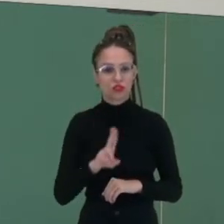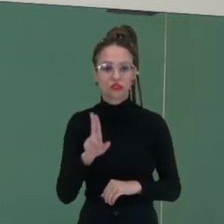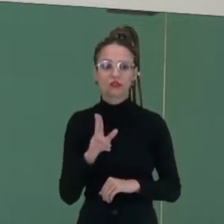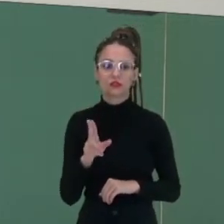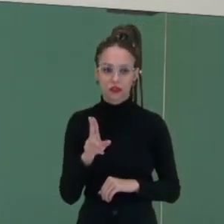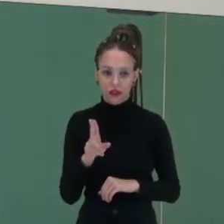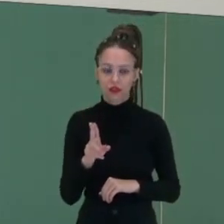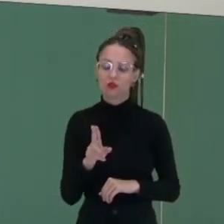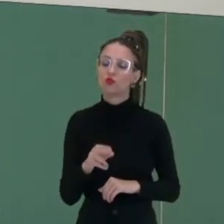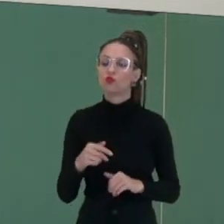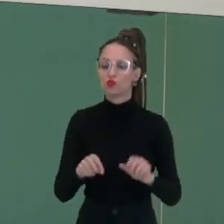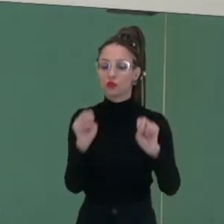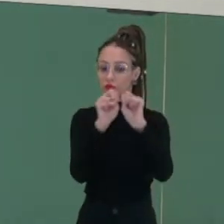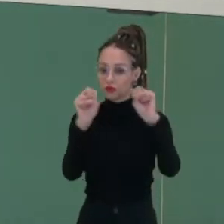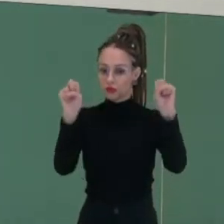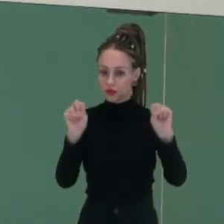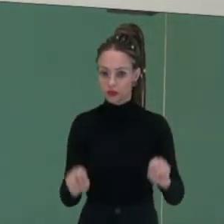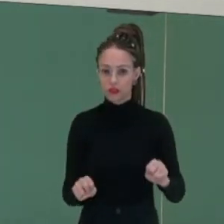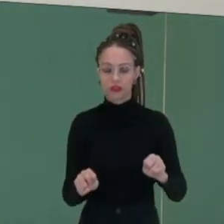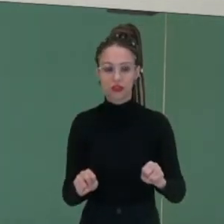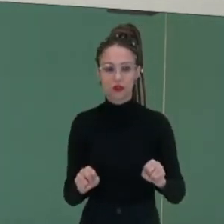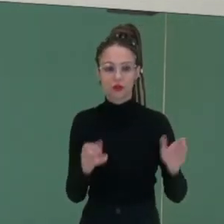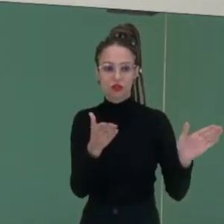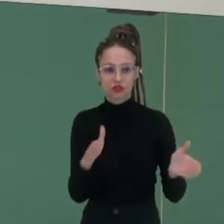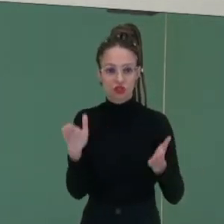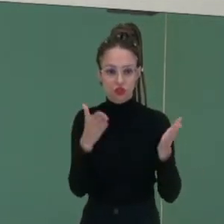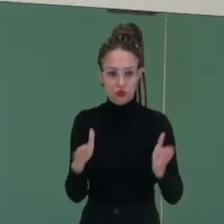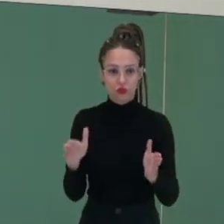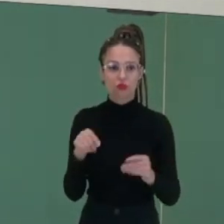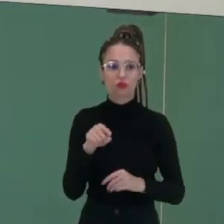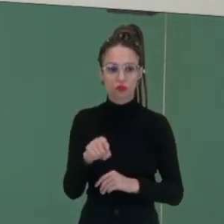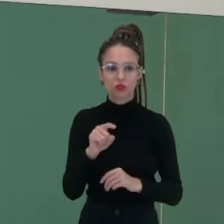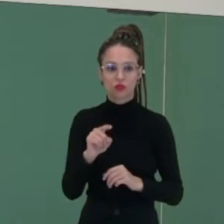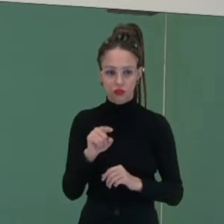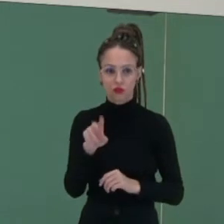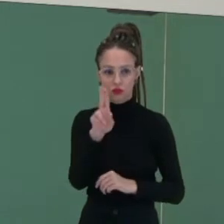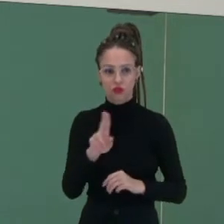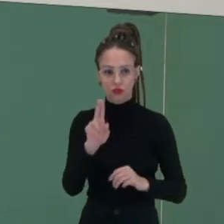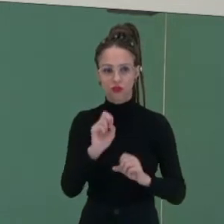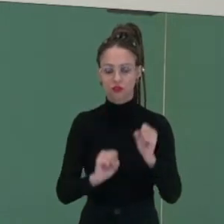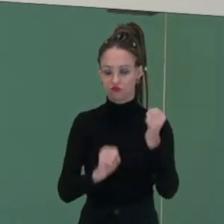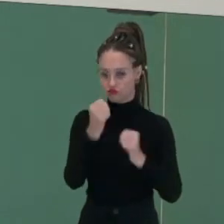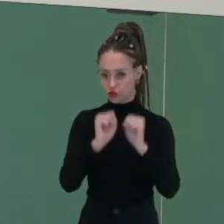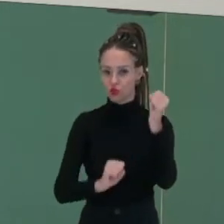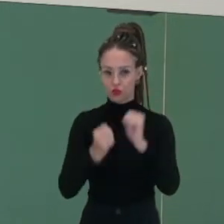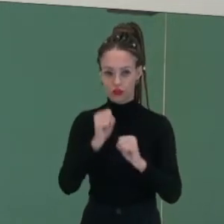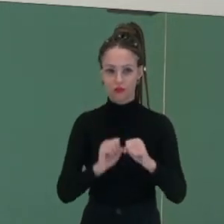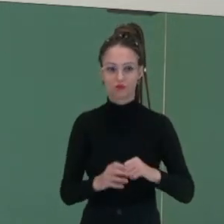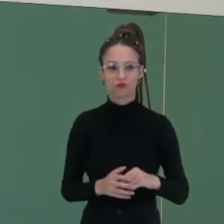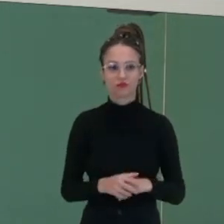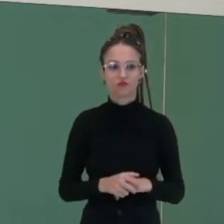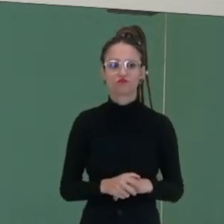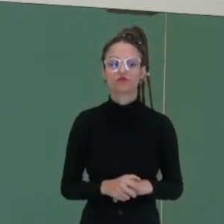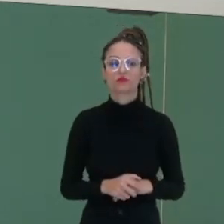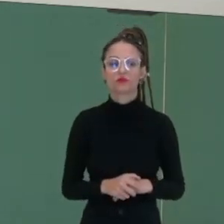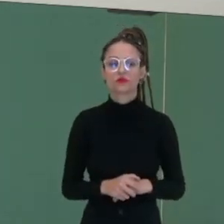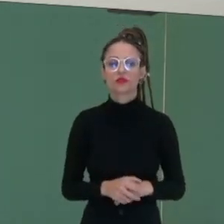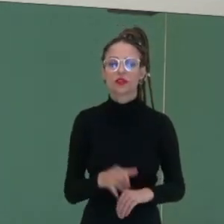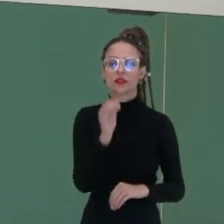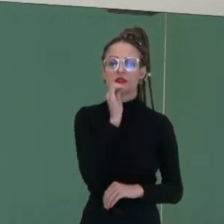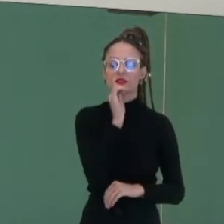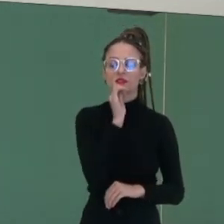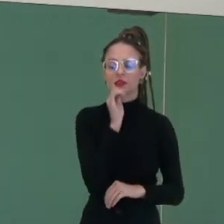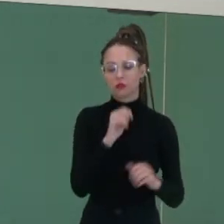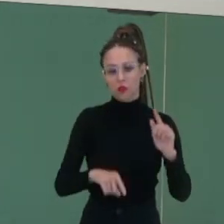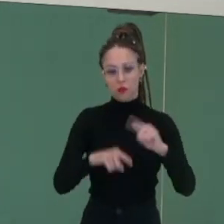próprio sistema da produção, aí, utilizando máquinas, indústrias, equipamentos, tá bom? Exemplos